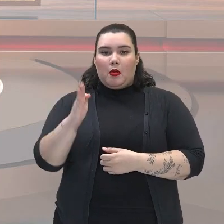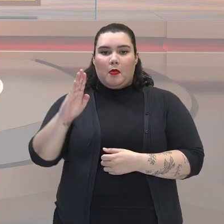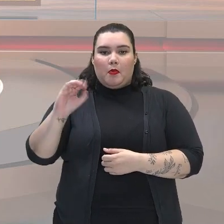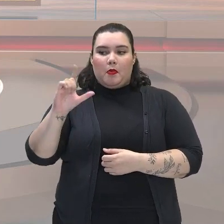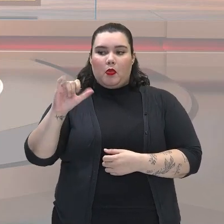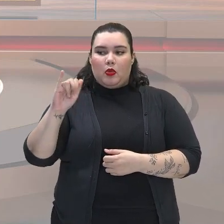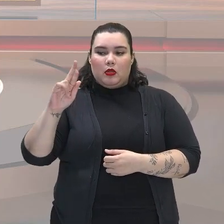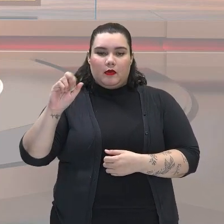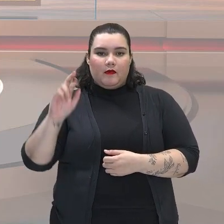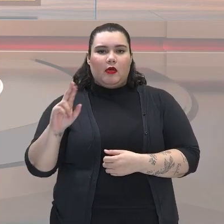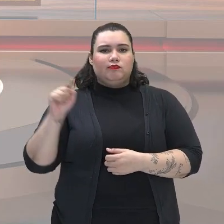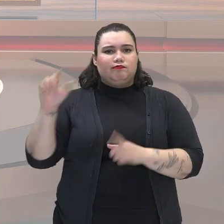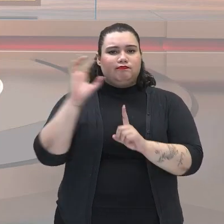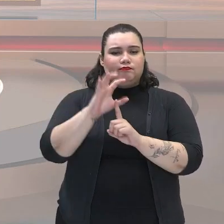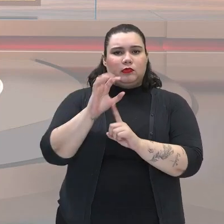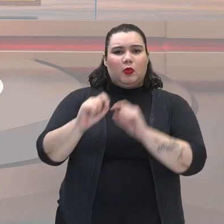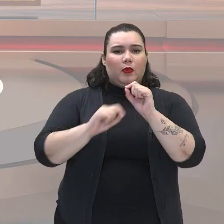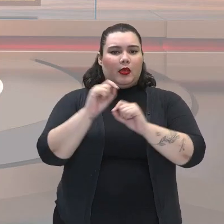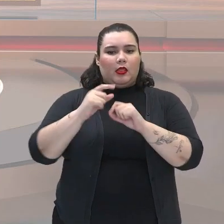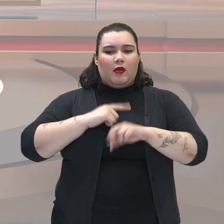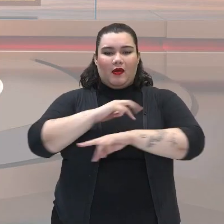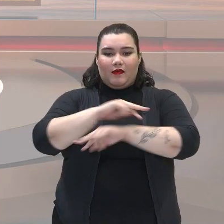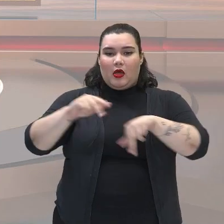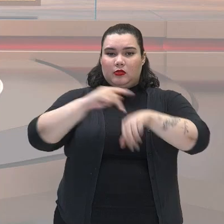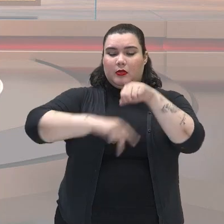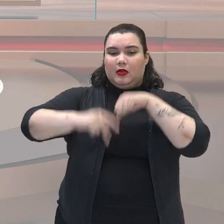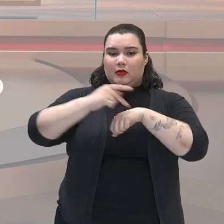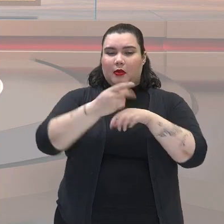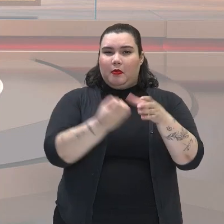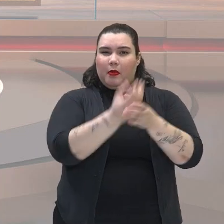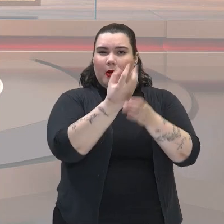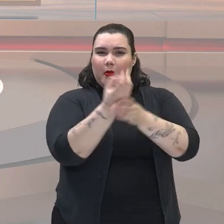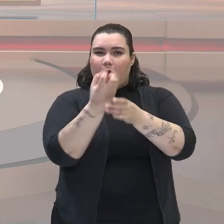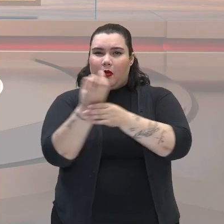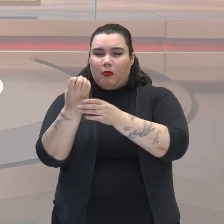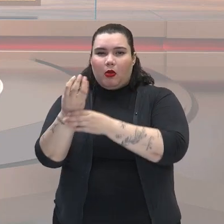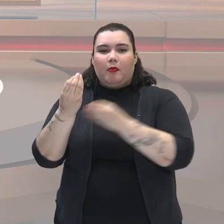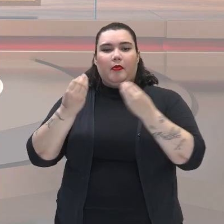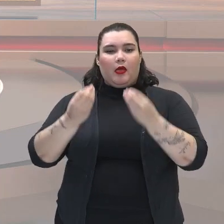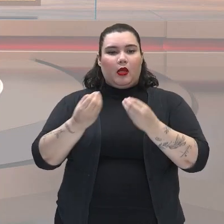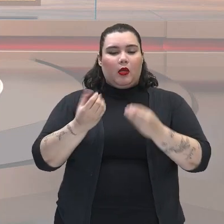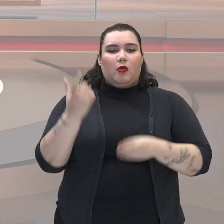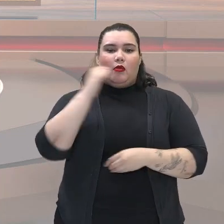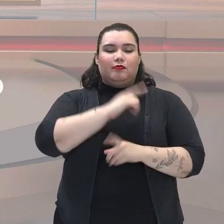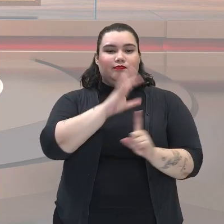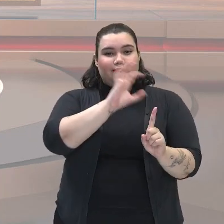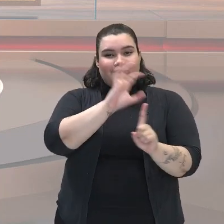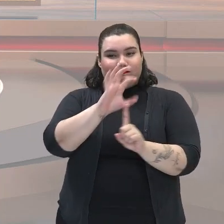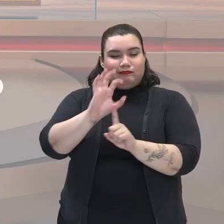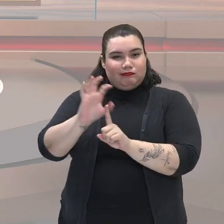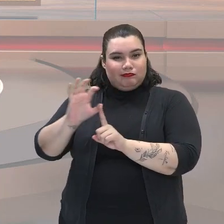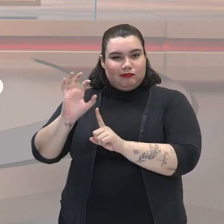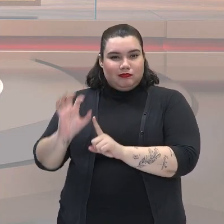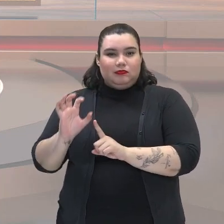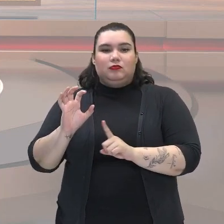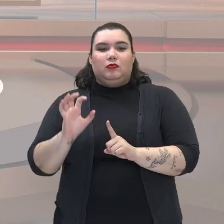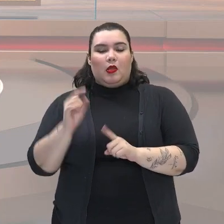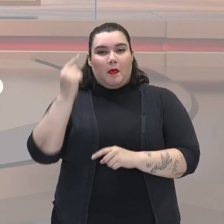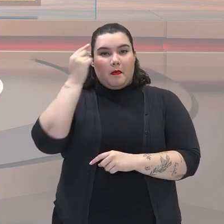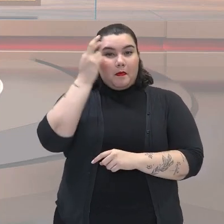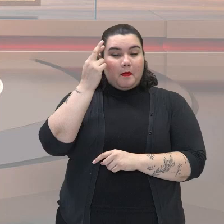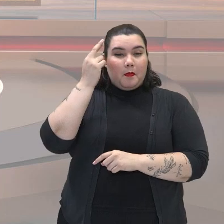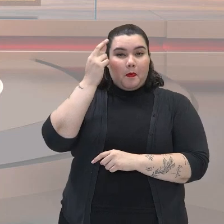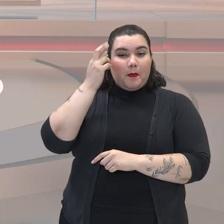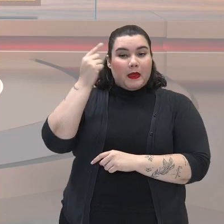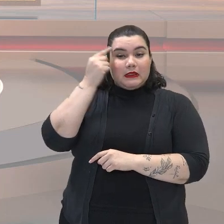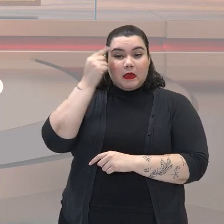esse processo de independência em diversas nações americanas, que, claro, influenciados pelo pensamento